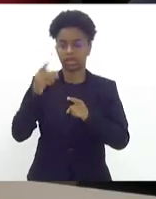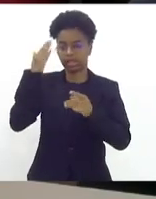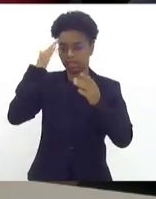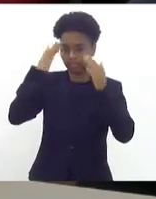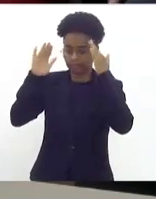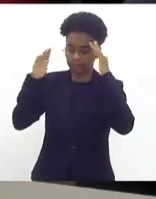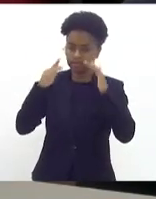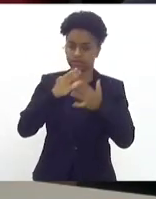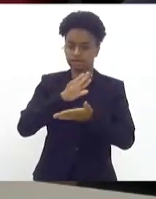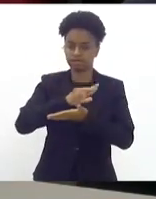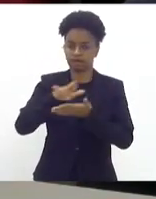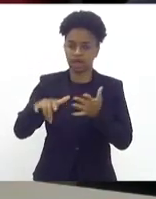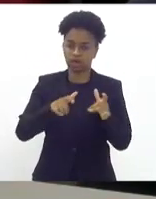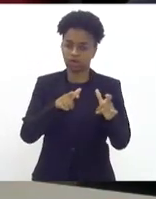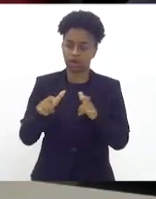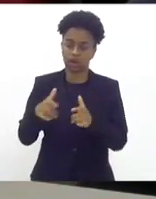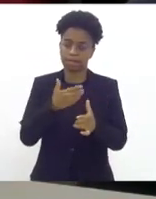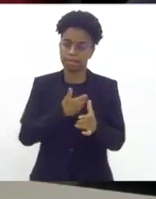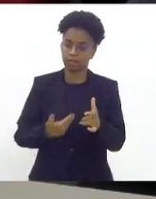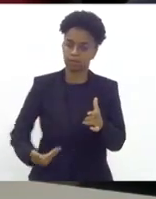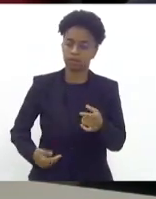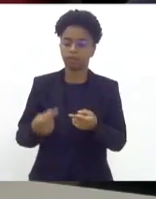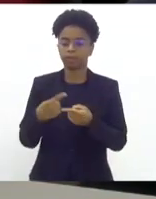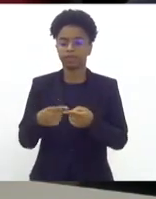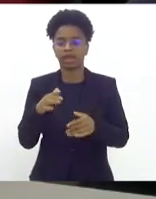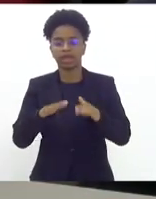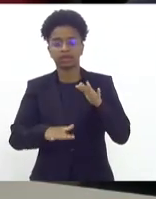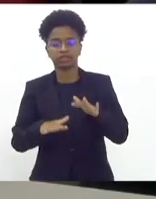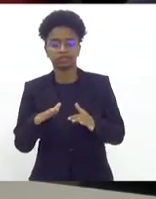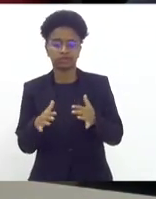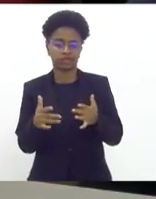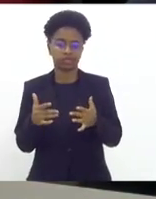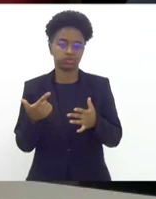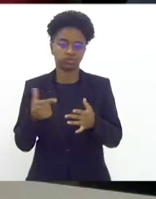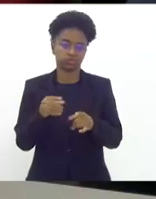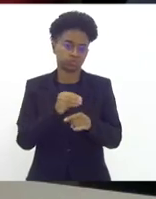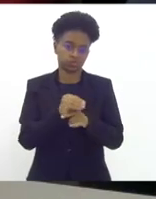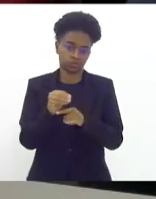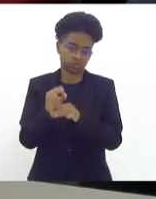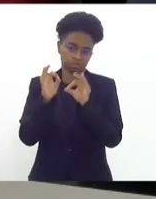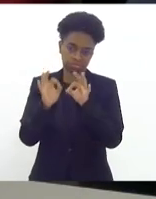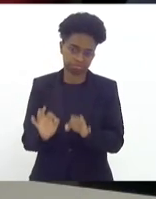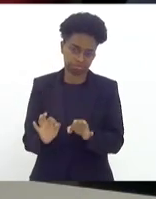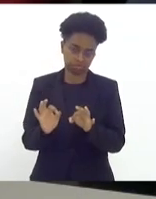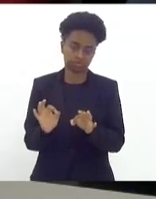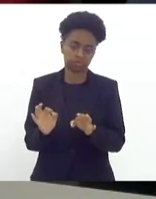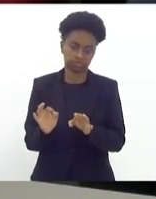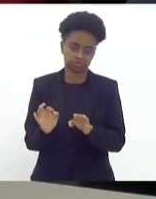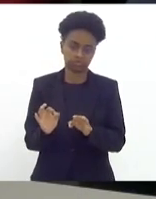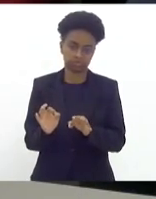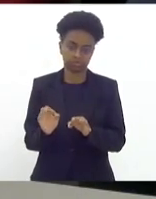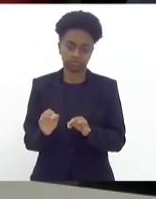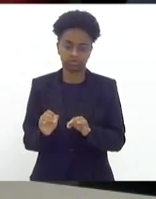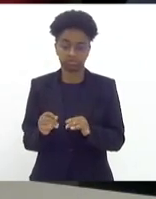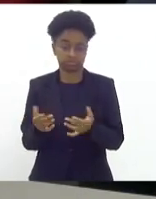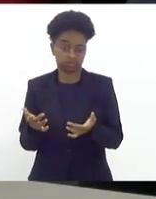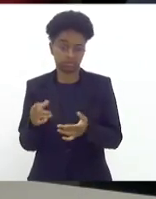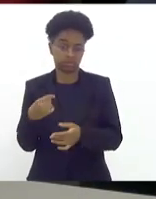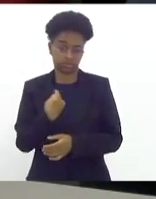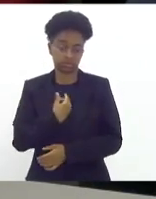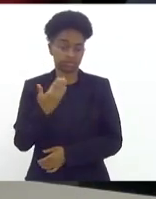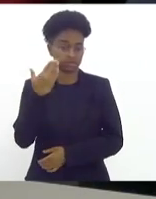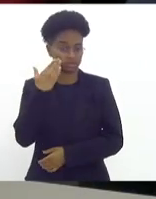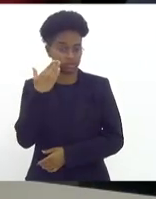espaços públicos, que muitas vezes não são cuidados de forma devida. Nós sabemos que